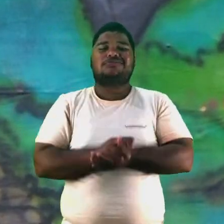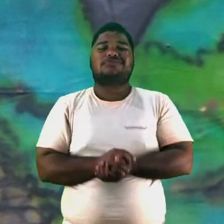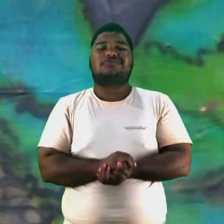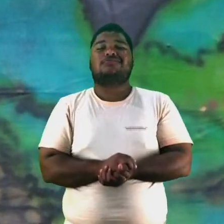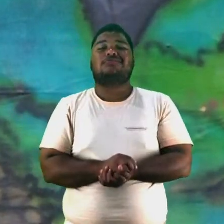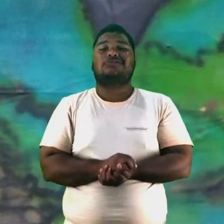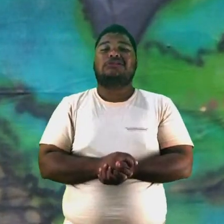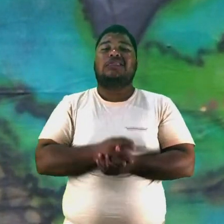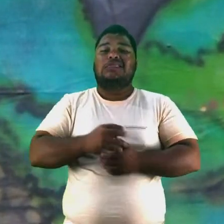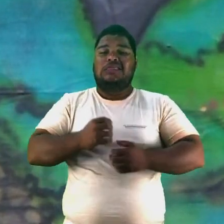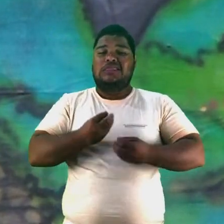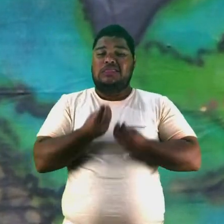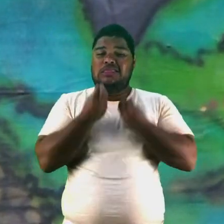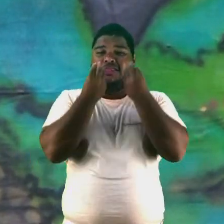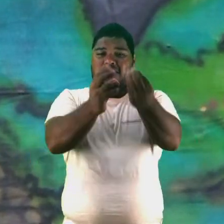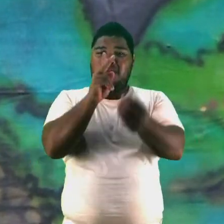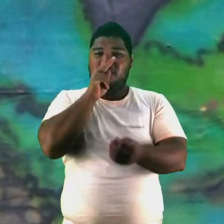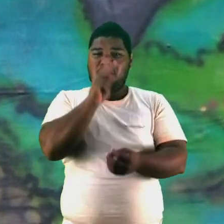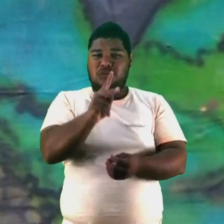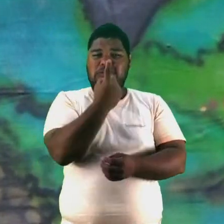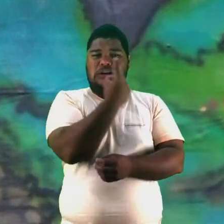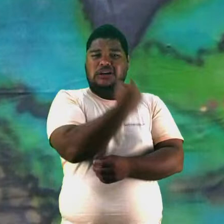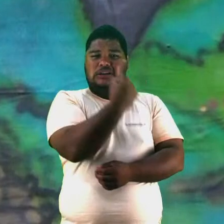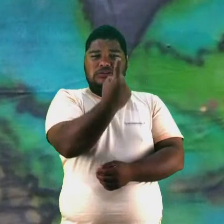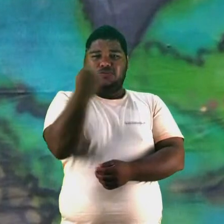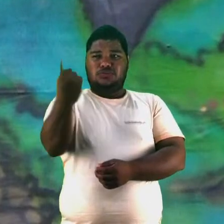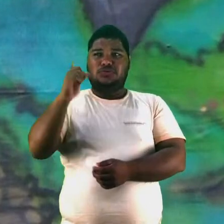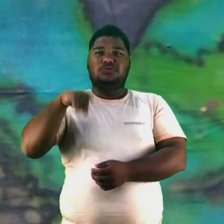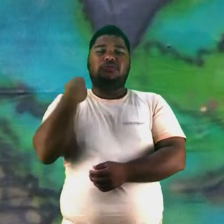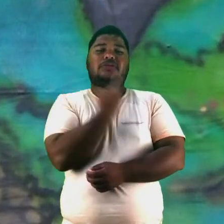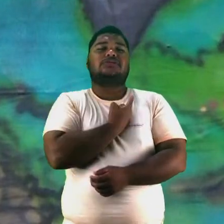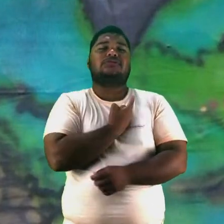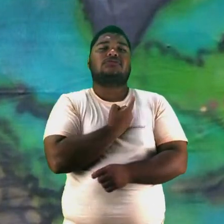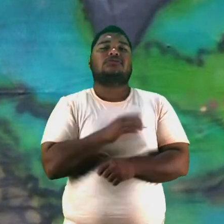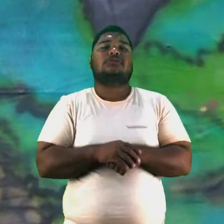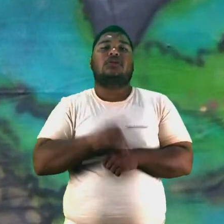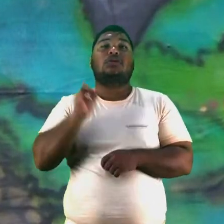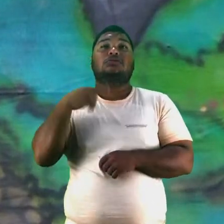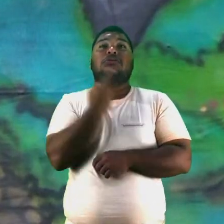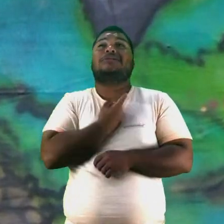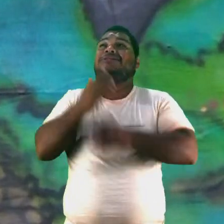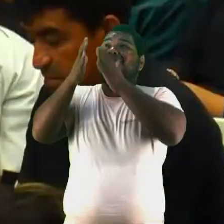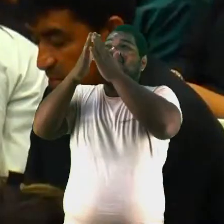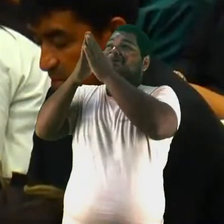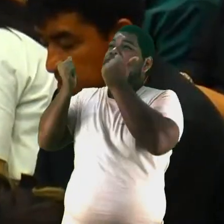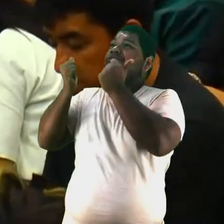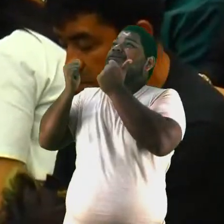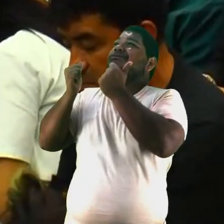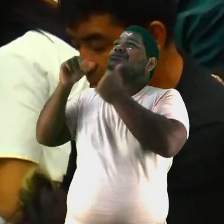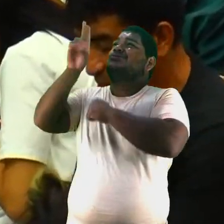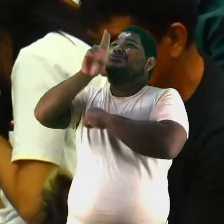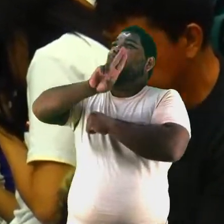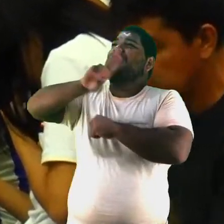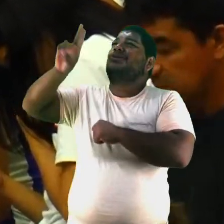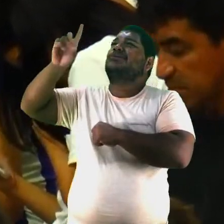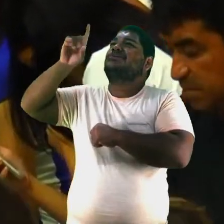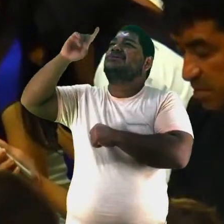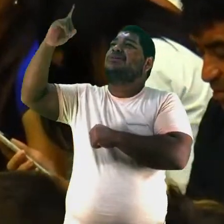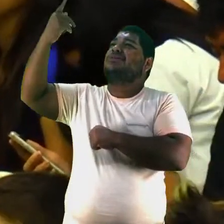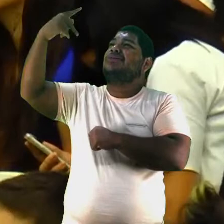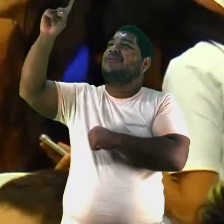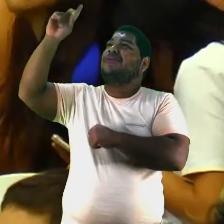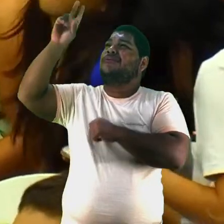Dê forças a cada um de nós. Nós pedimos, no nome do Teu Filho